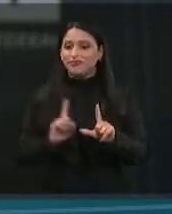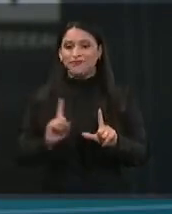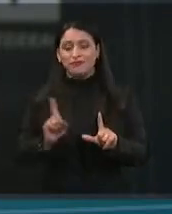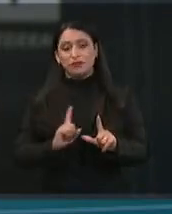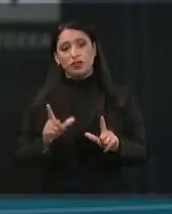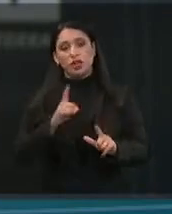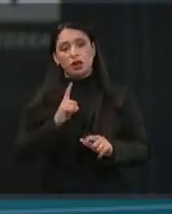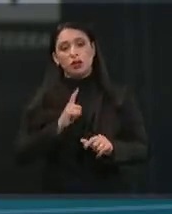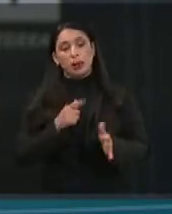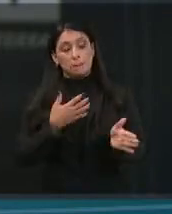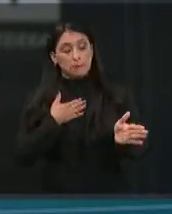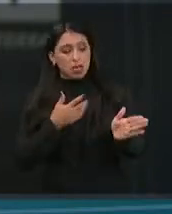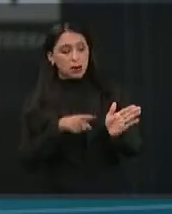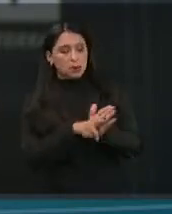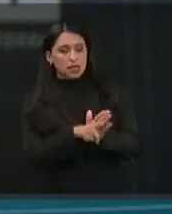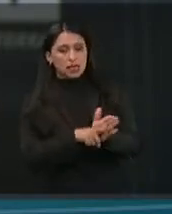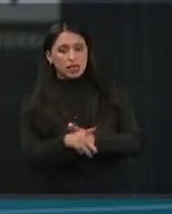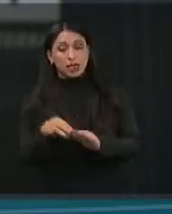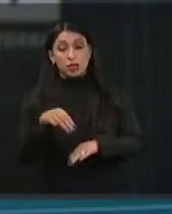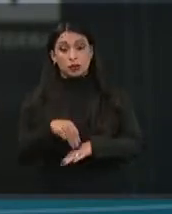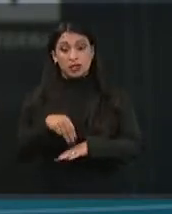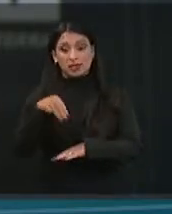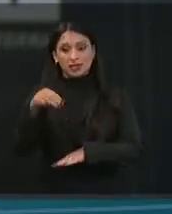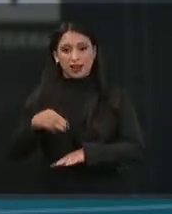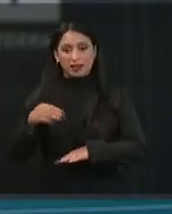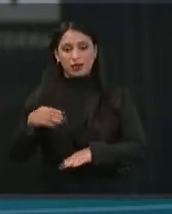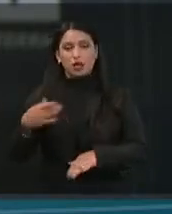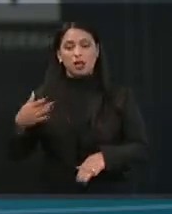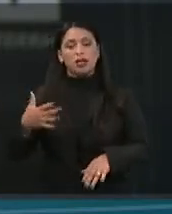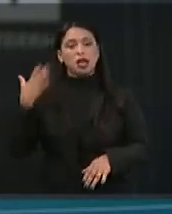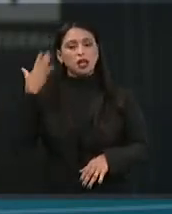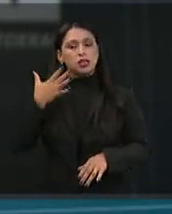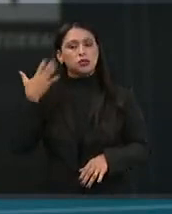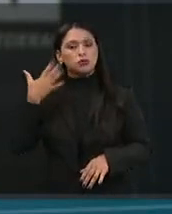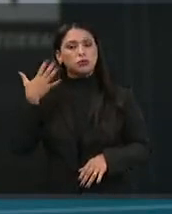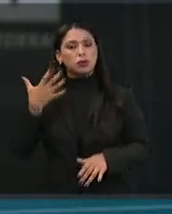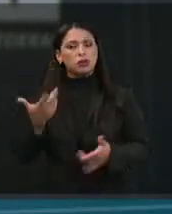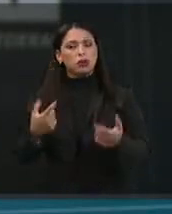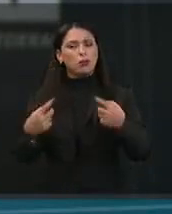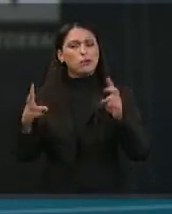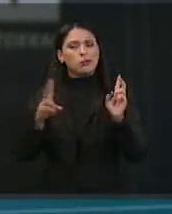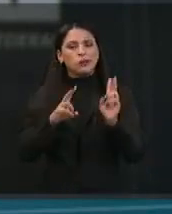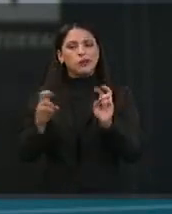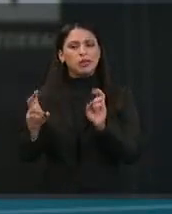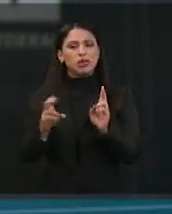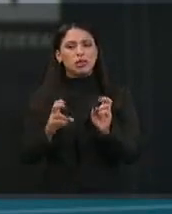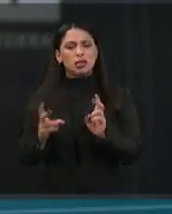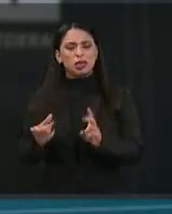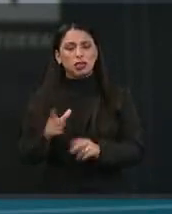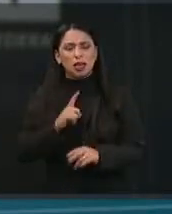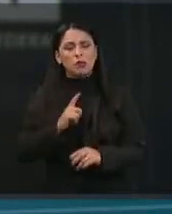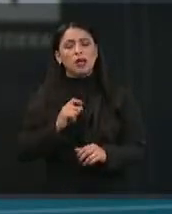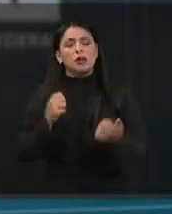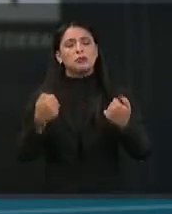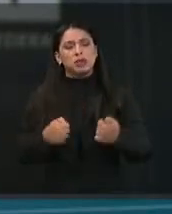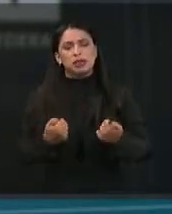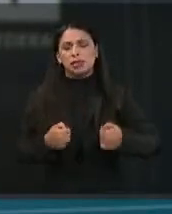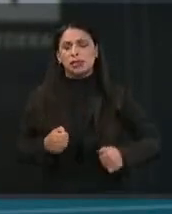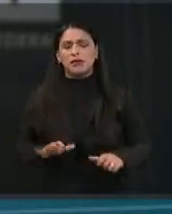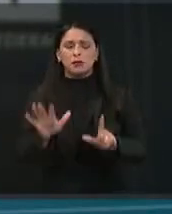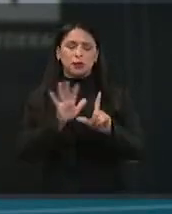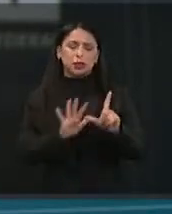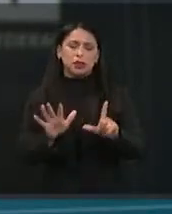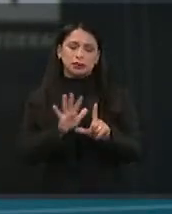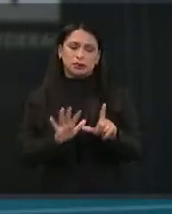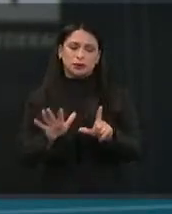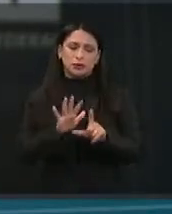de mestrado de que a discussão sobre esse artigo sempre partiu da ideia de que ele deveria proteger plataformas de todos os tipos e